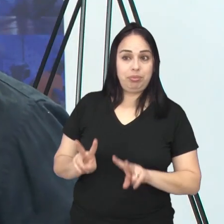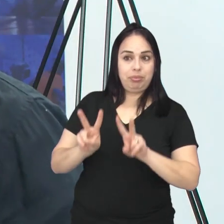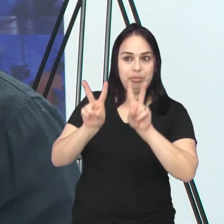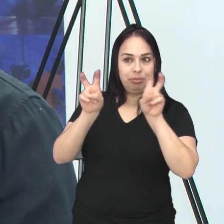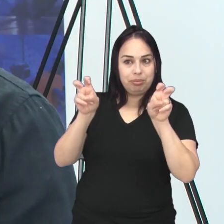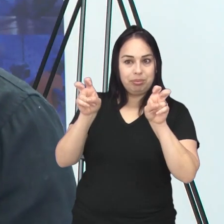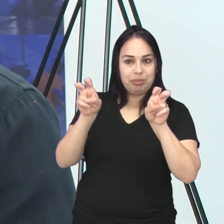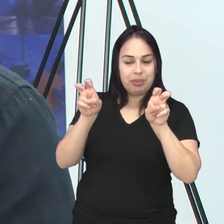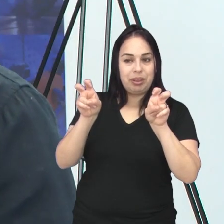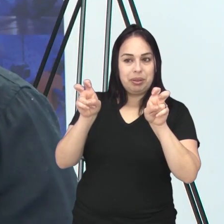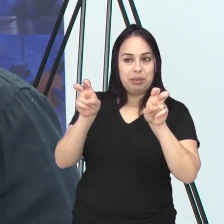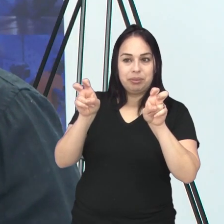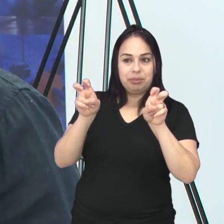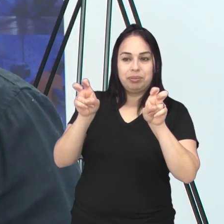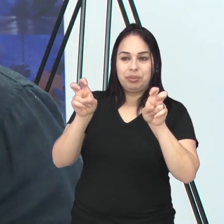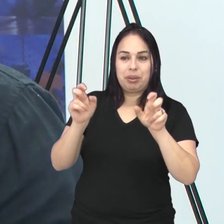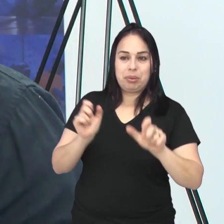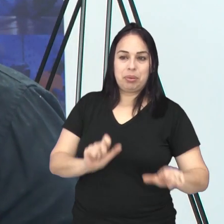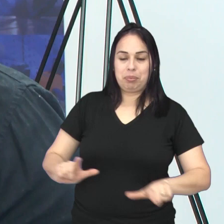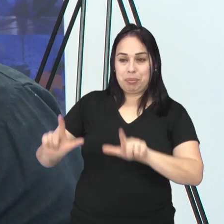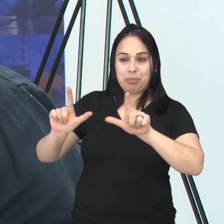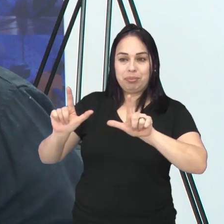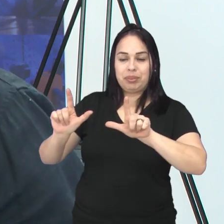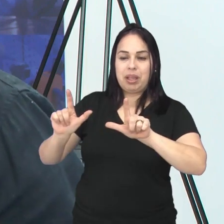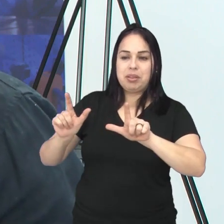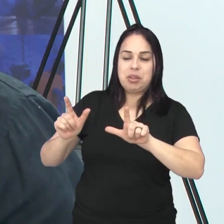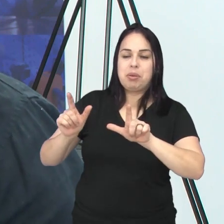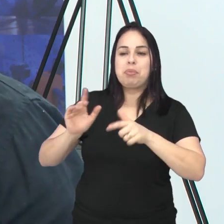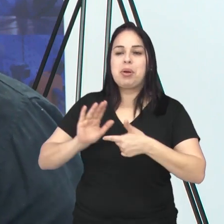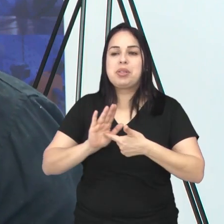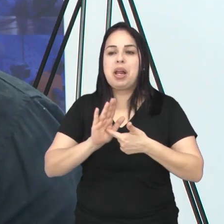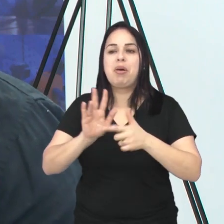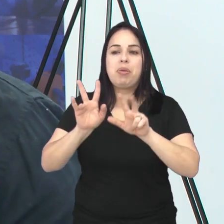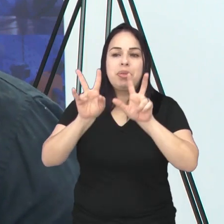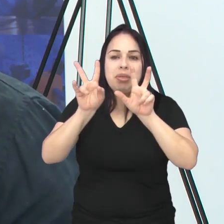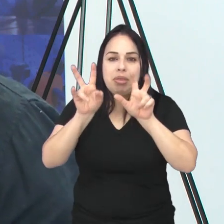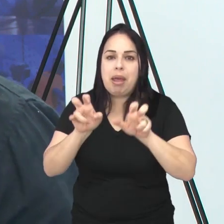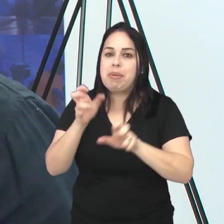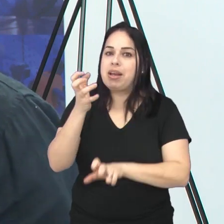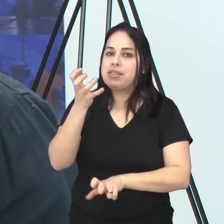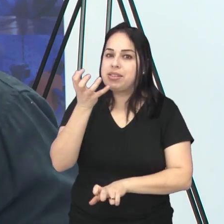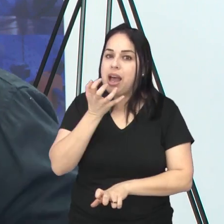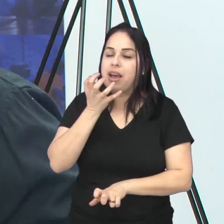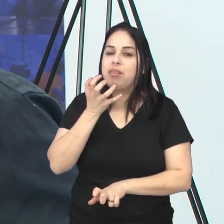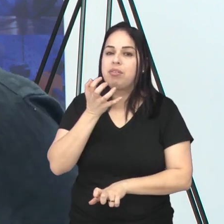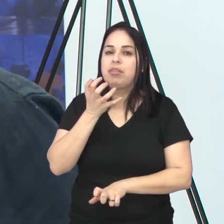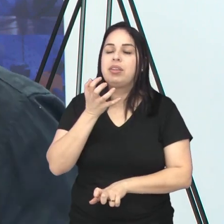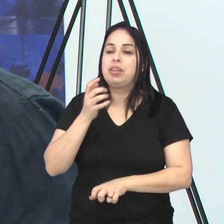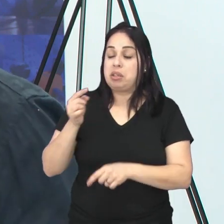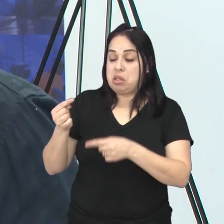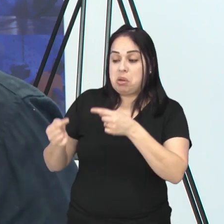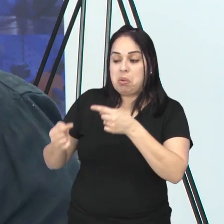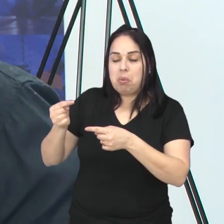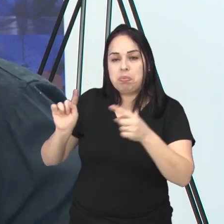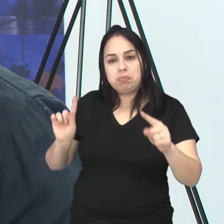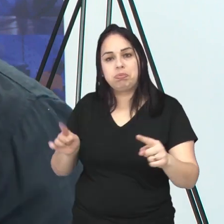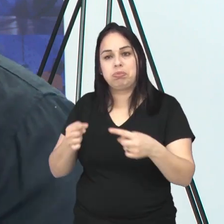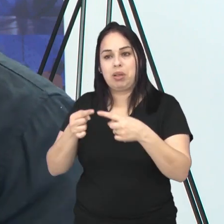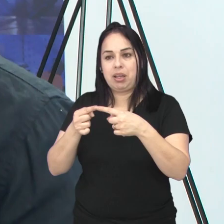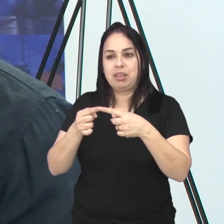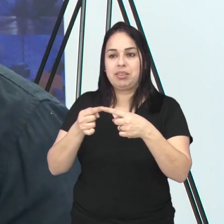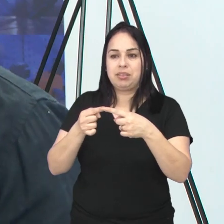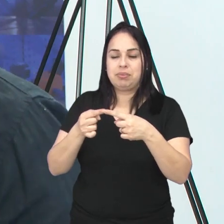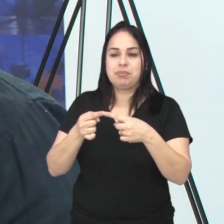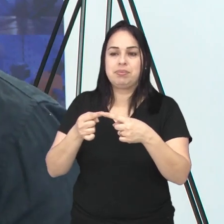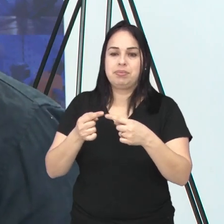Sobre Política, a proposta dele é trazer assuntos do dia a dia, assuntos que fazem parte do cenário político para a